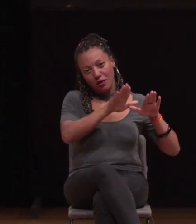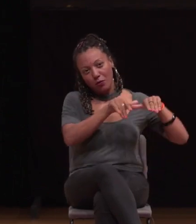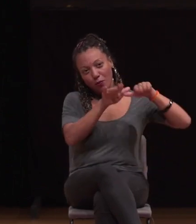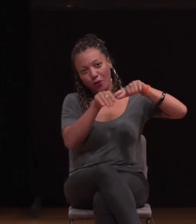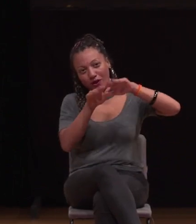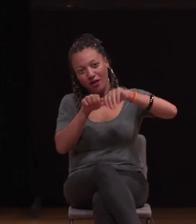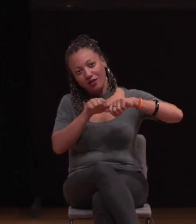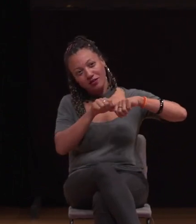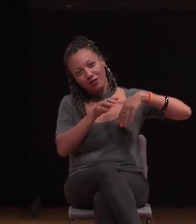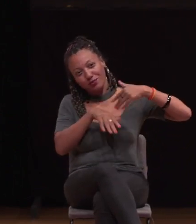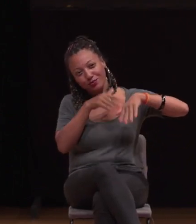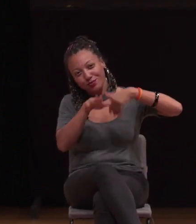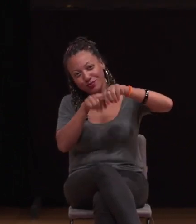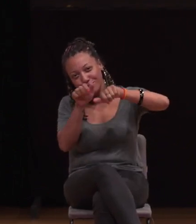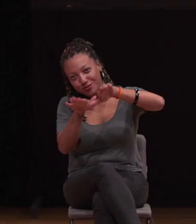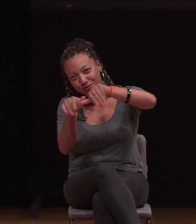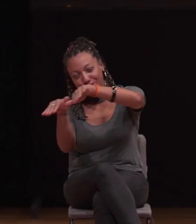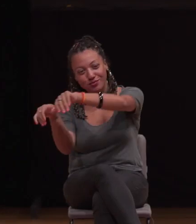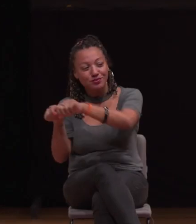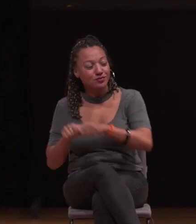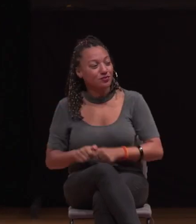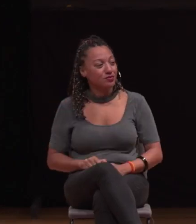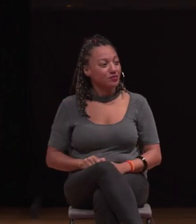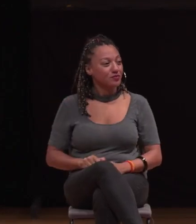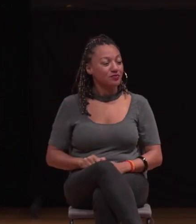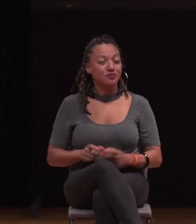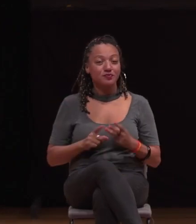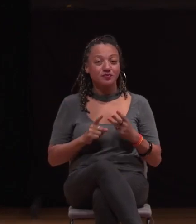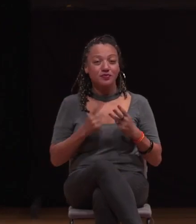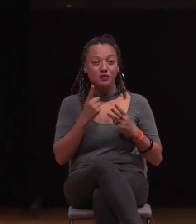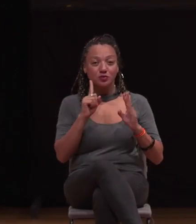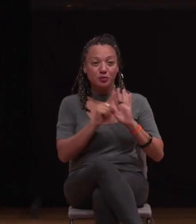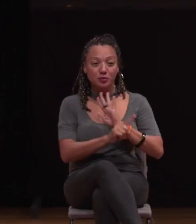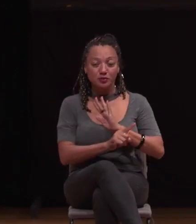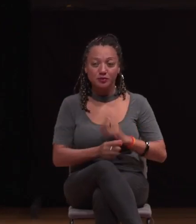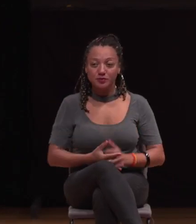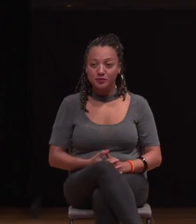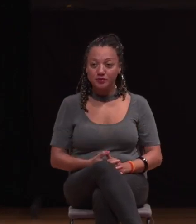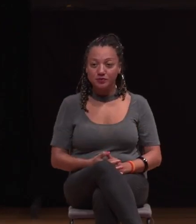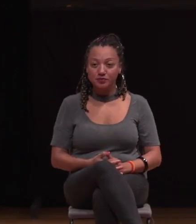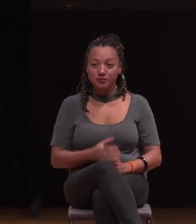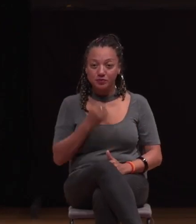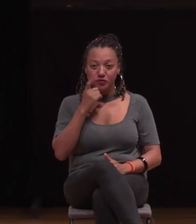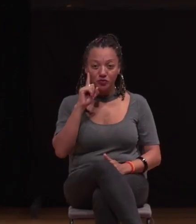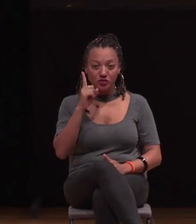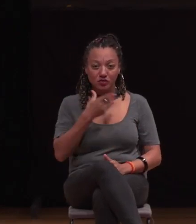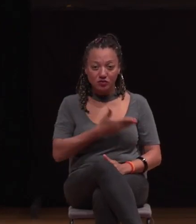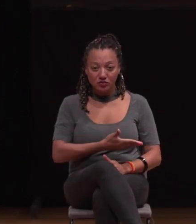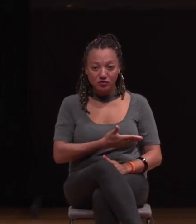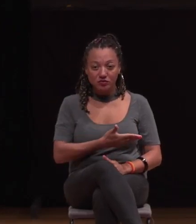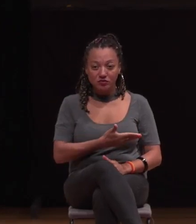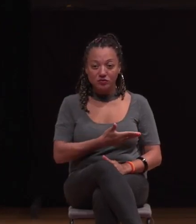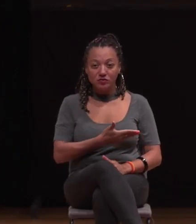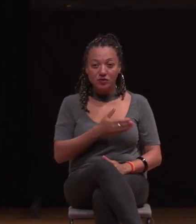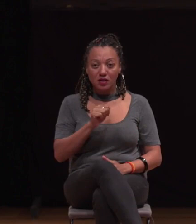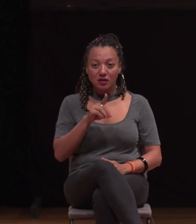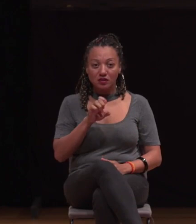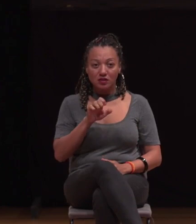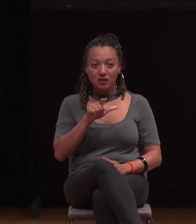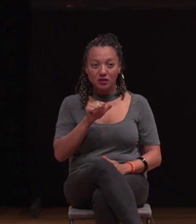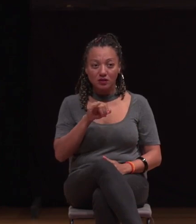A última pergunta desse bloco, por gentileza. Bom dia a todos. Eu queria perguntar para a